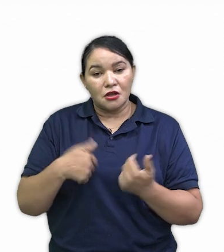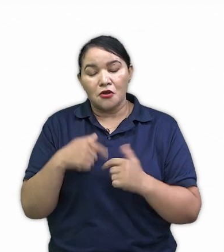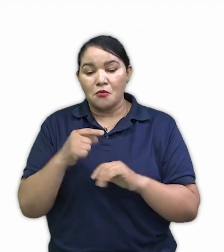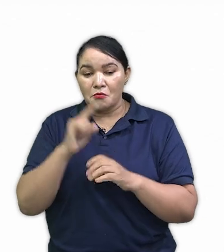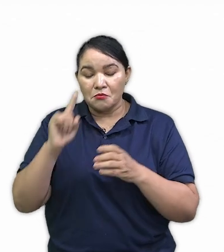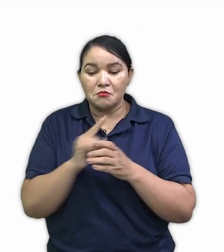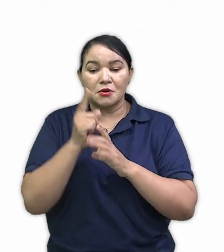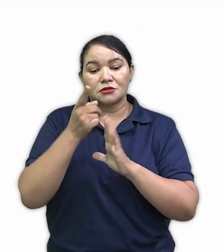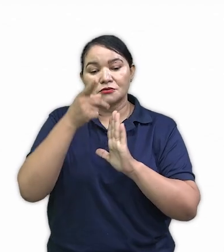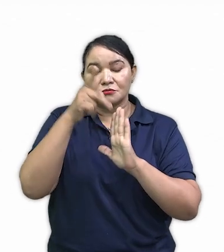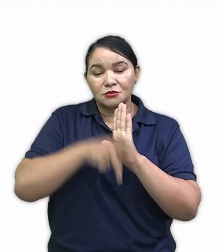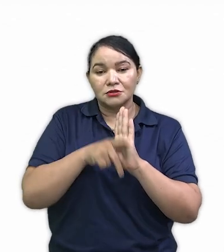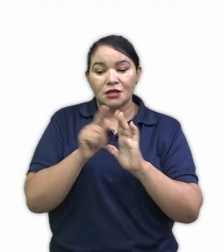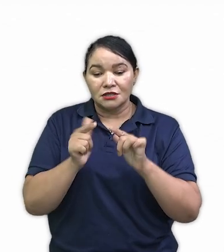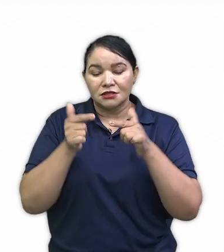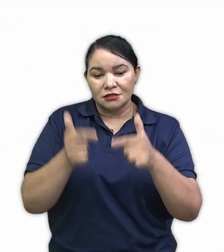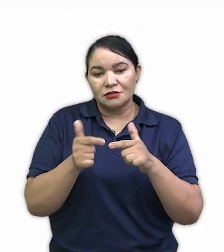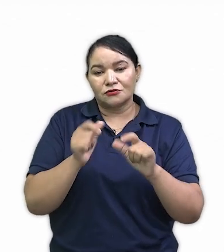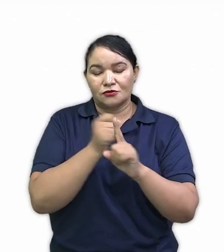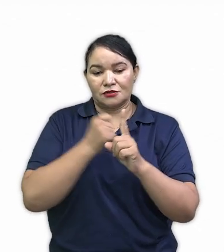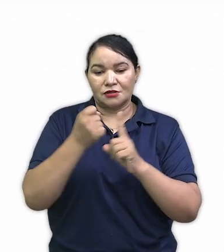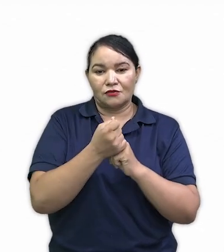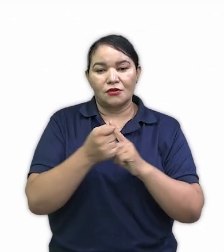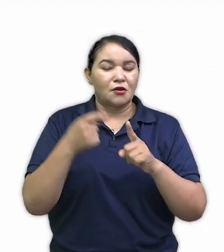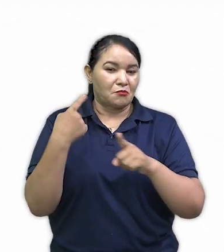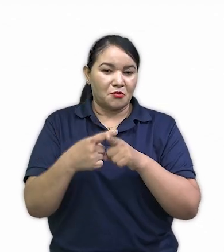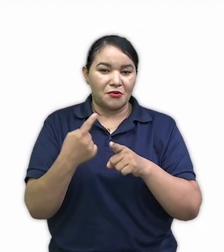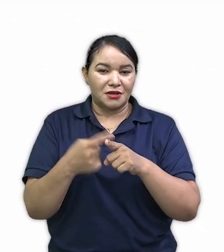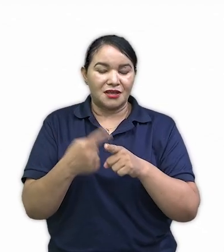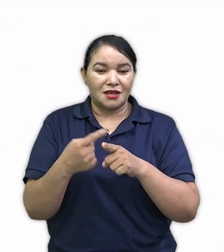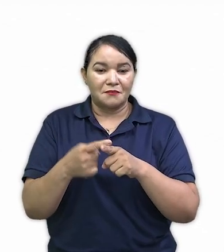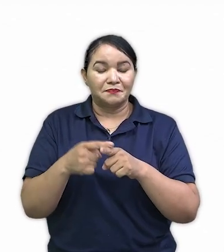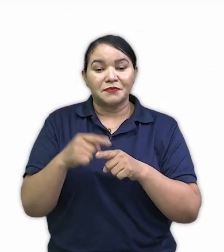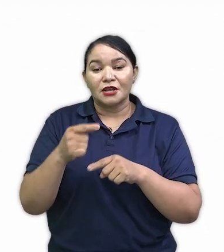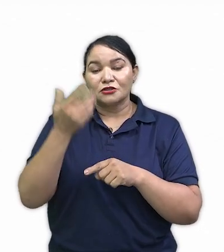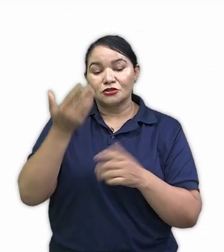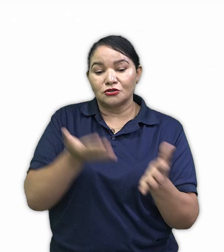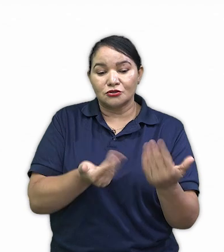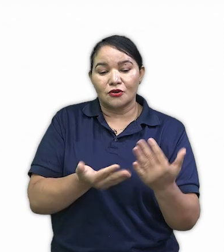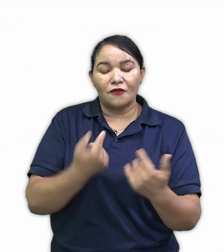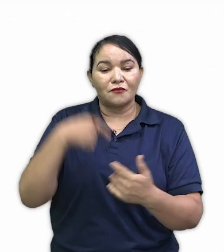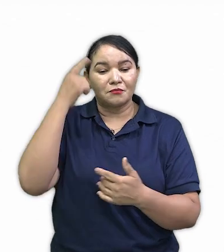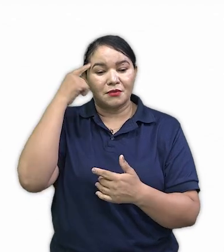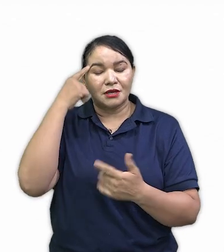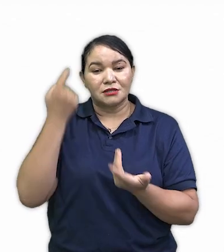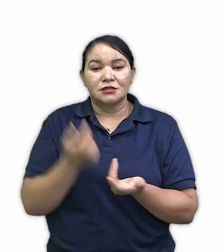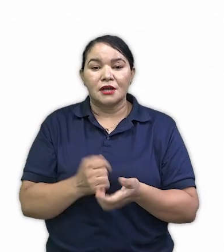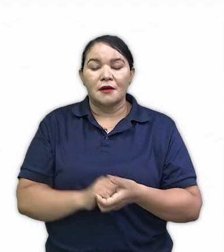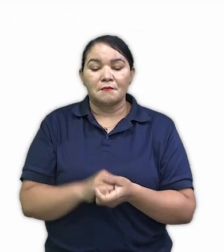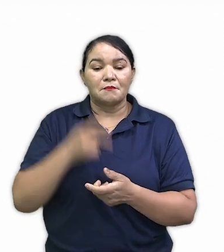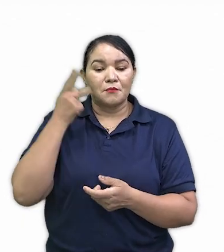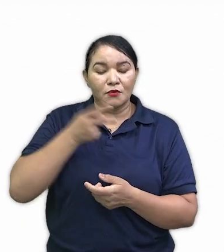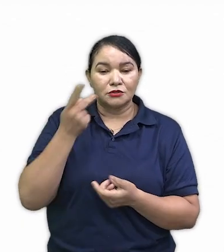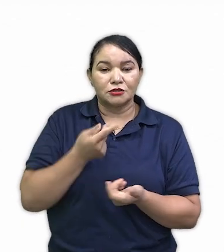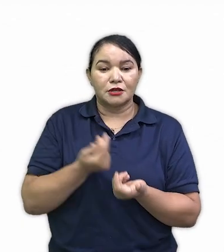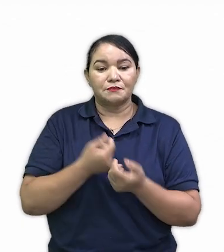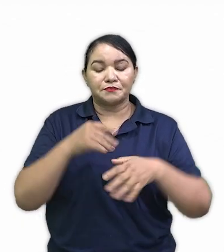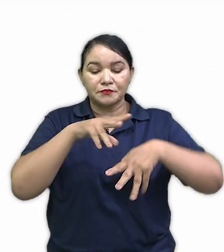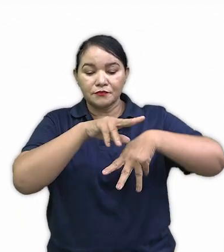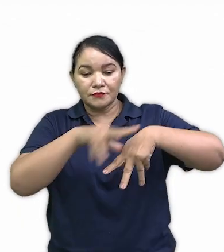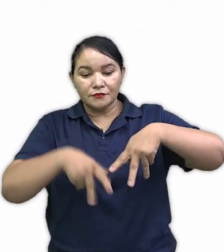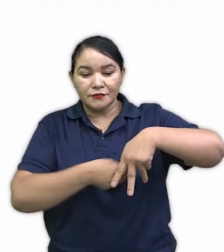em ações sociais. O quê? Para eles, a política seria o quê? Corrupta,